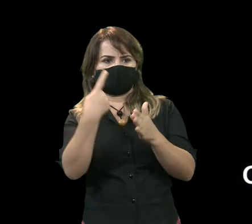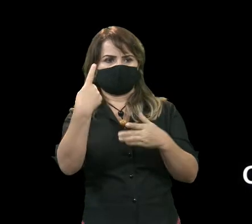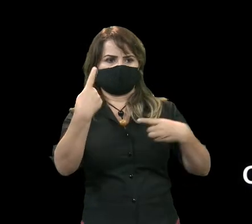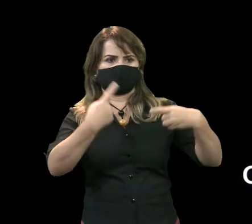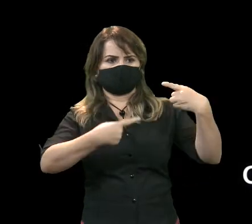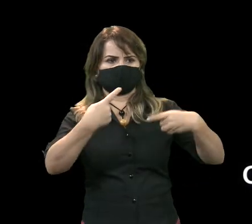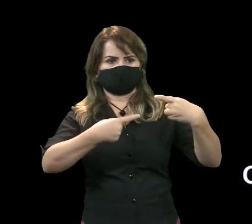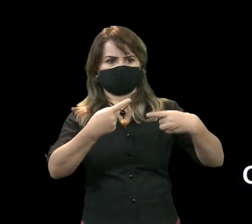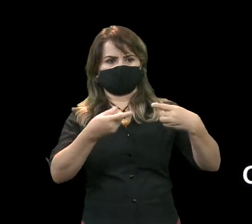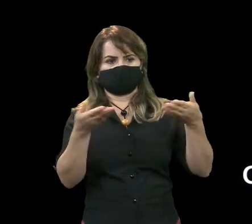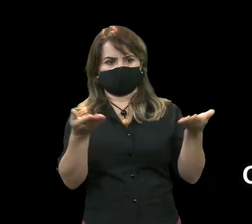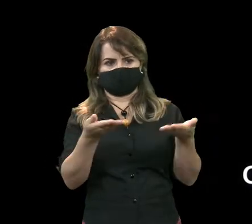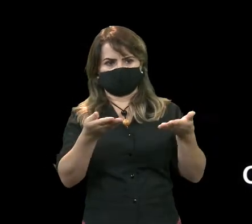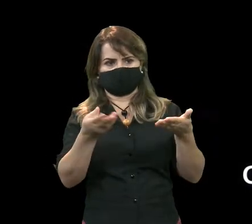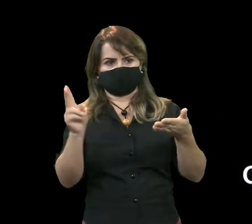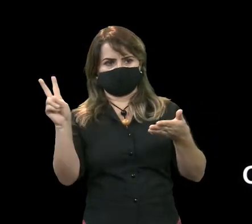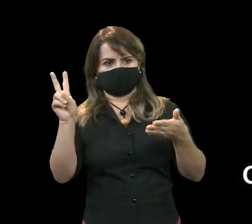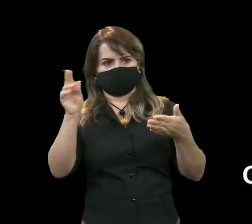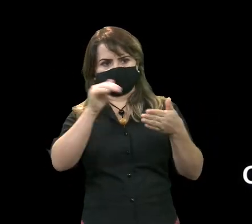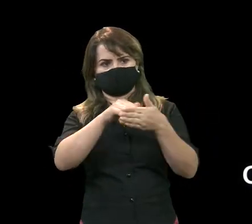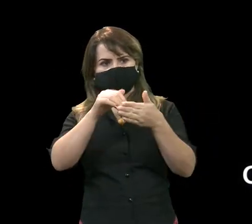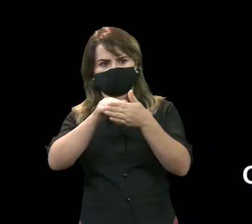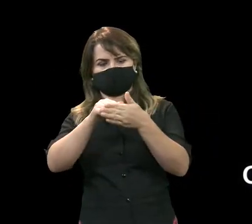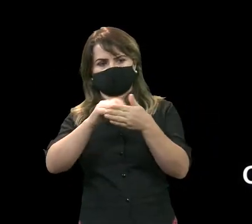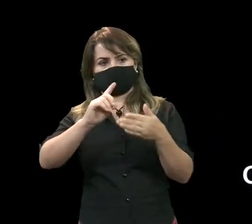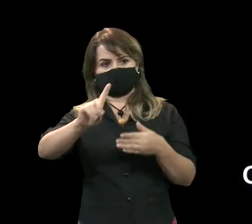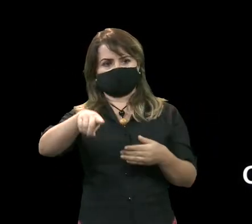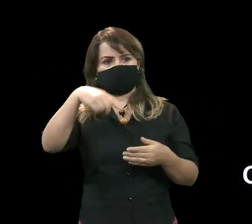em primeira. Eu, mais uma vez,